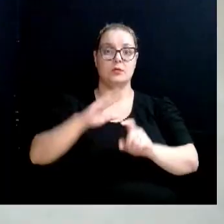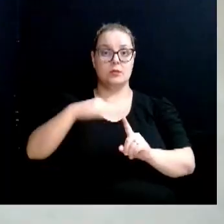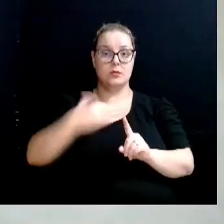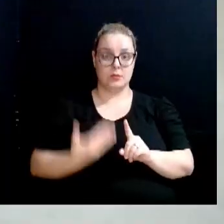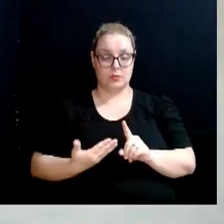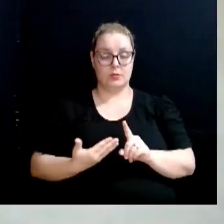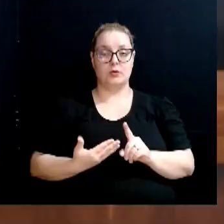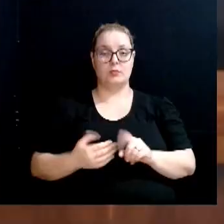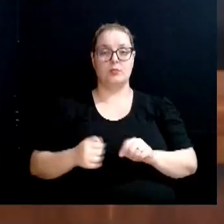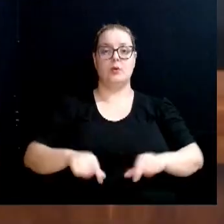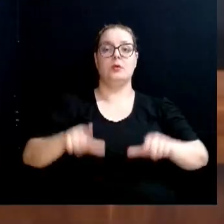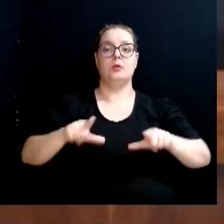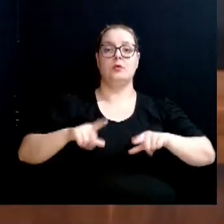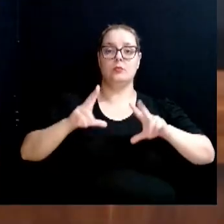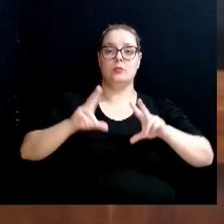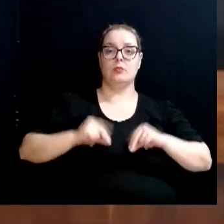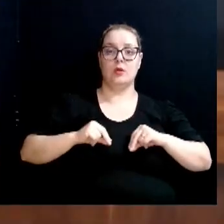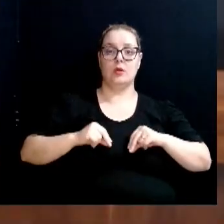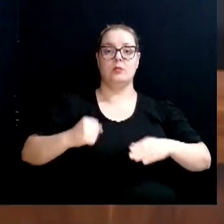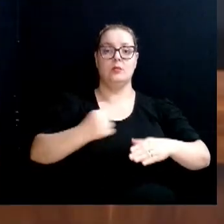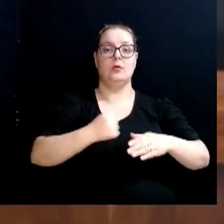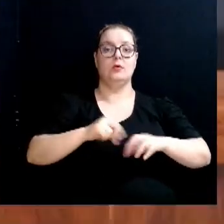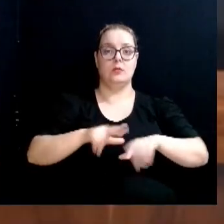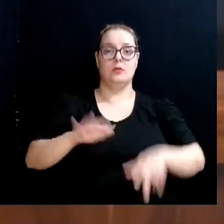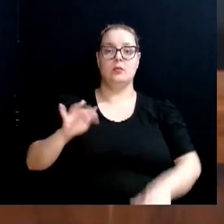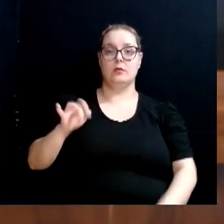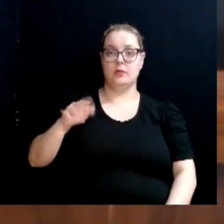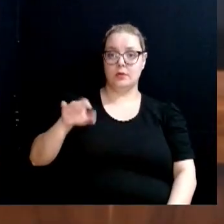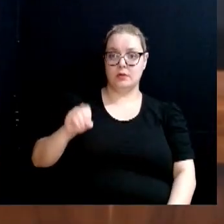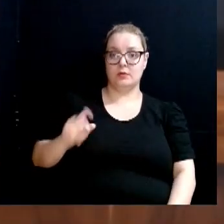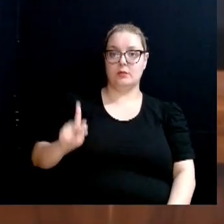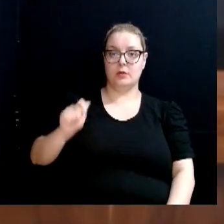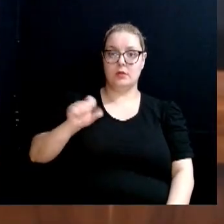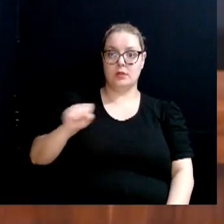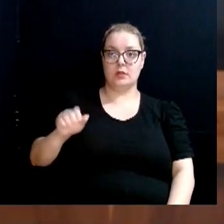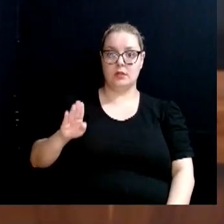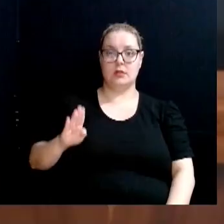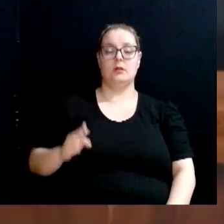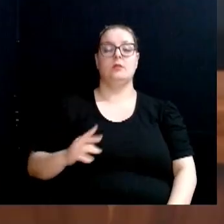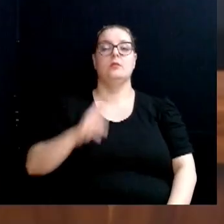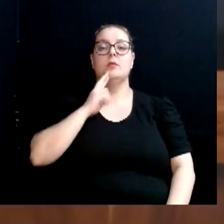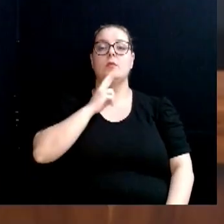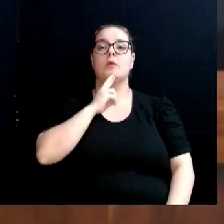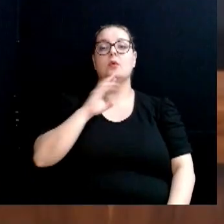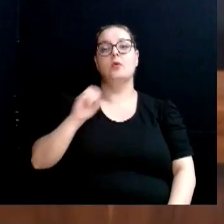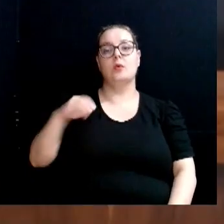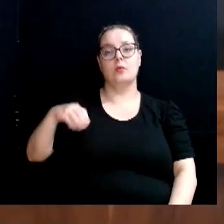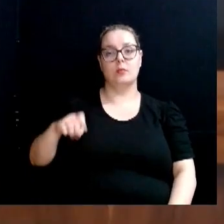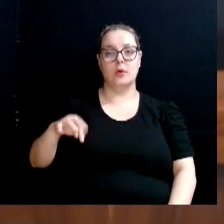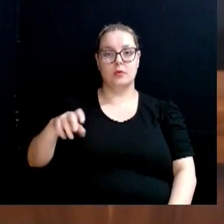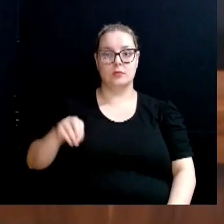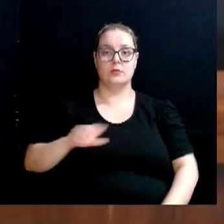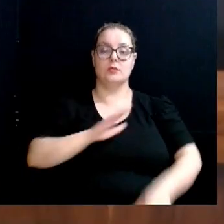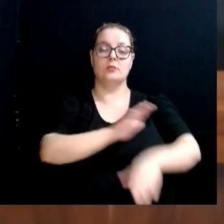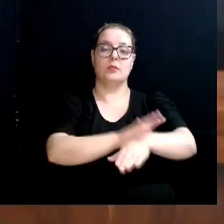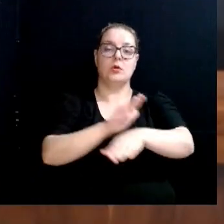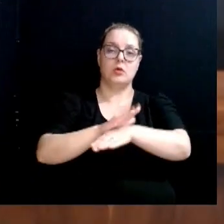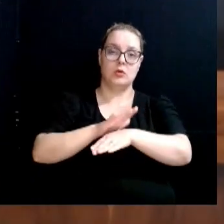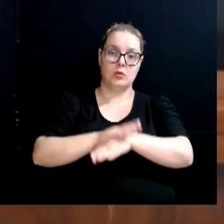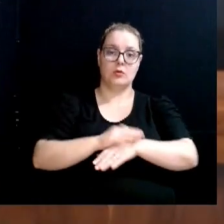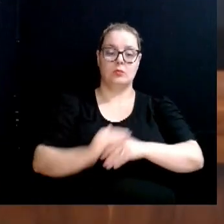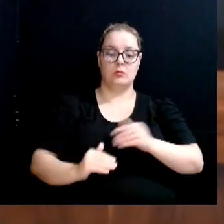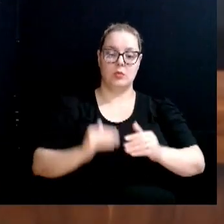diploma de mérito gastronômico Fernando Kassab ao restaurante O Matuto, por sua contribuição ao desenvolvimento